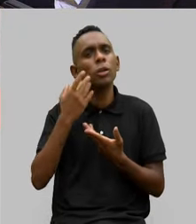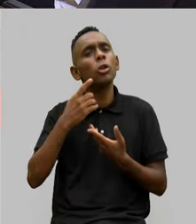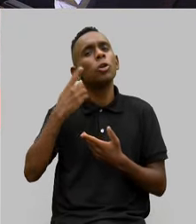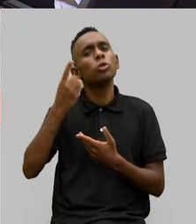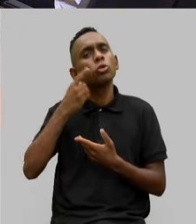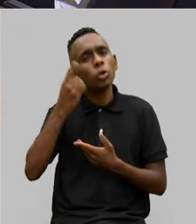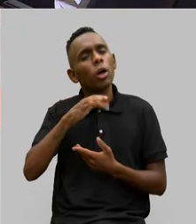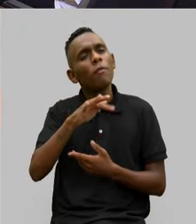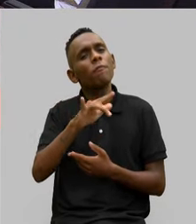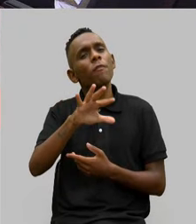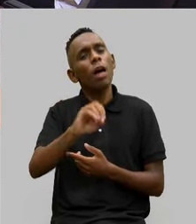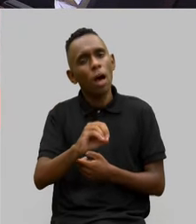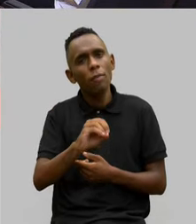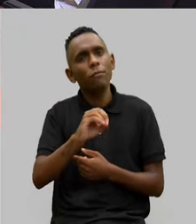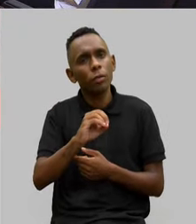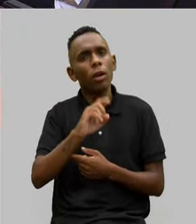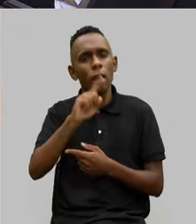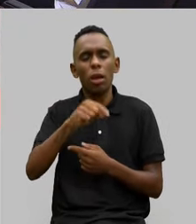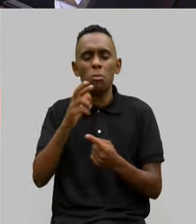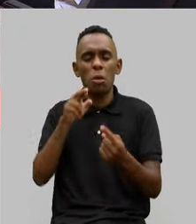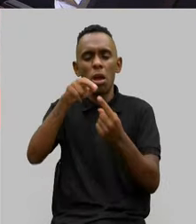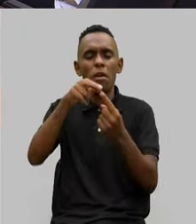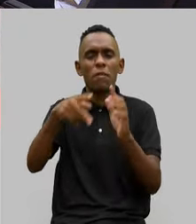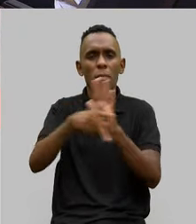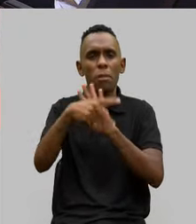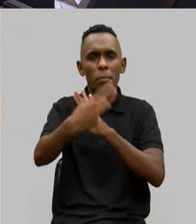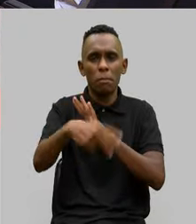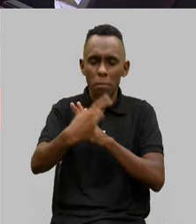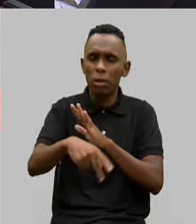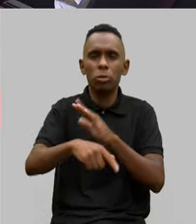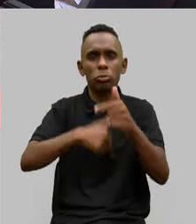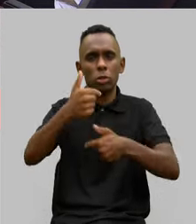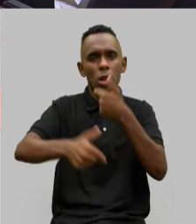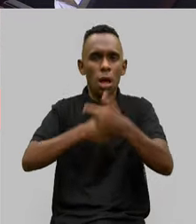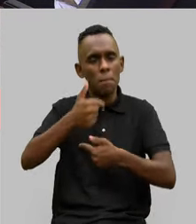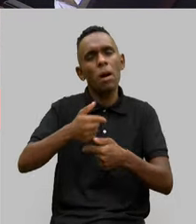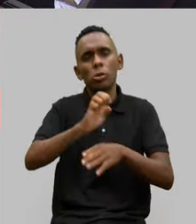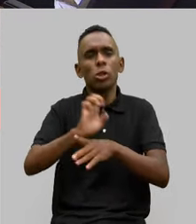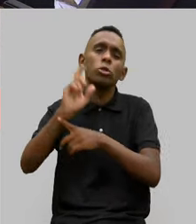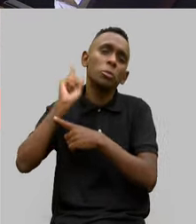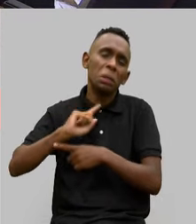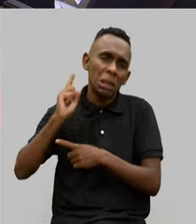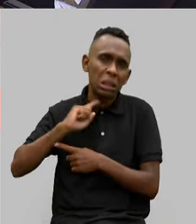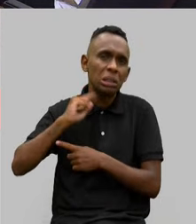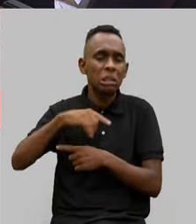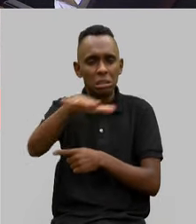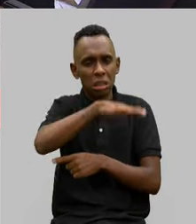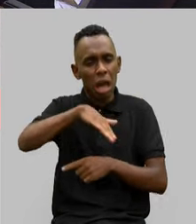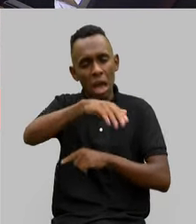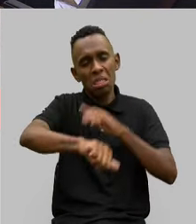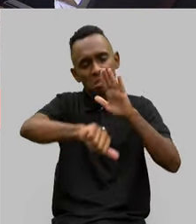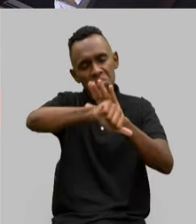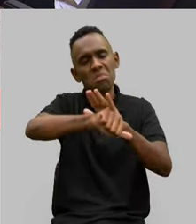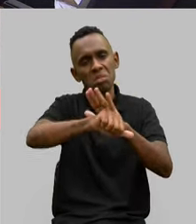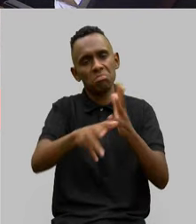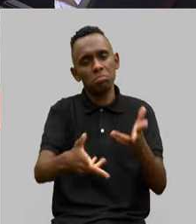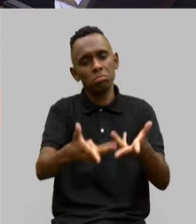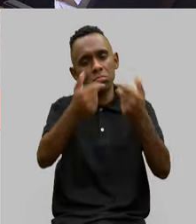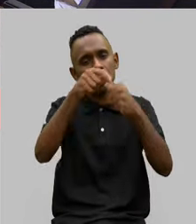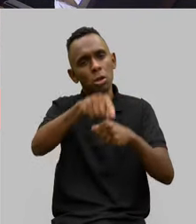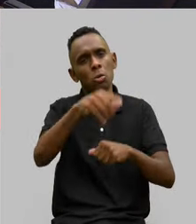Flávio Leles que é uma referência na Defensoria Pública de Minas Gerais principalmente na matéria criminal com quem